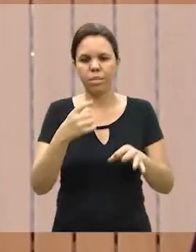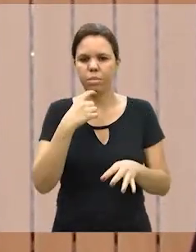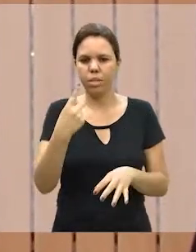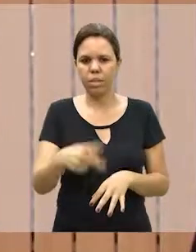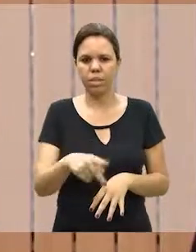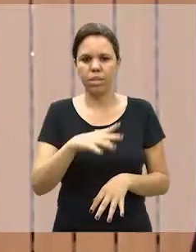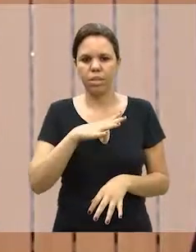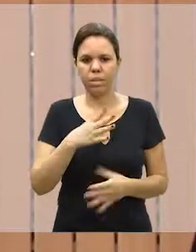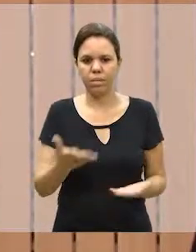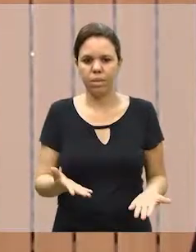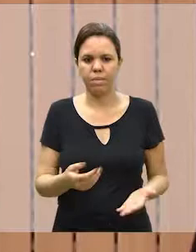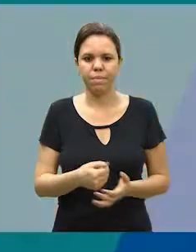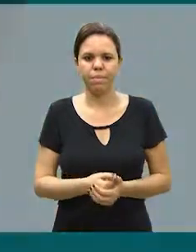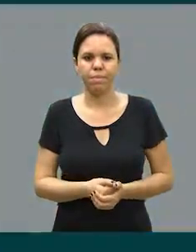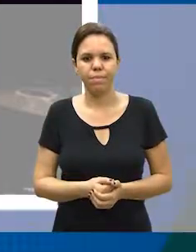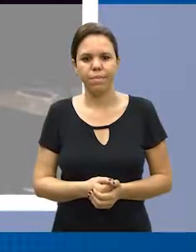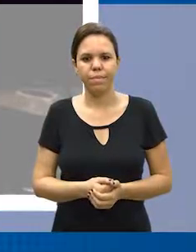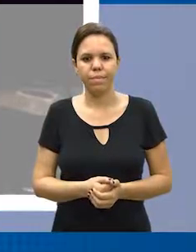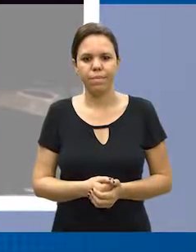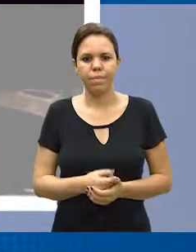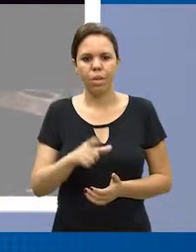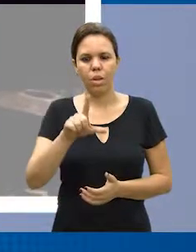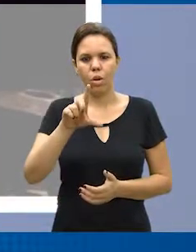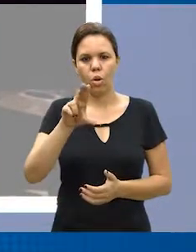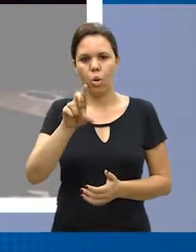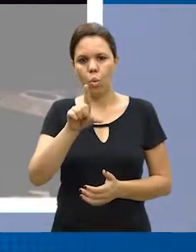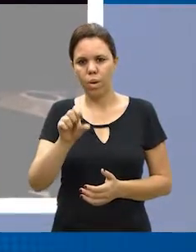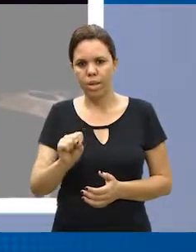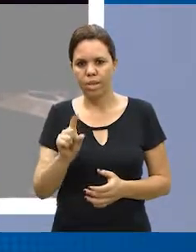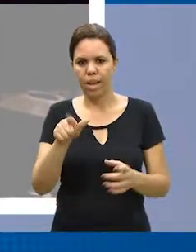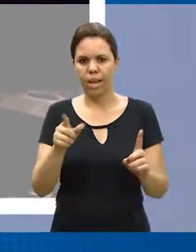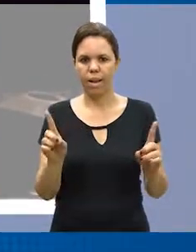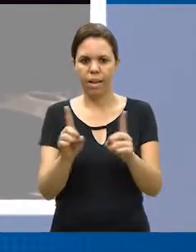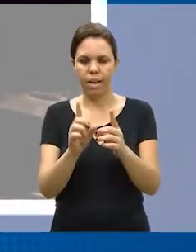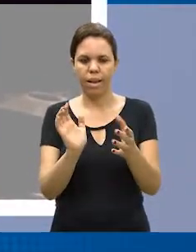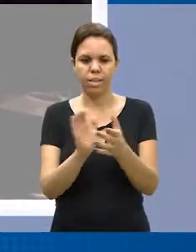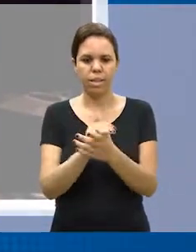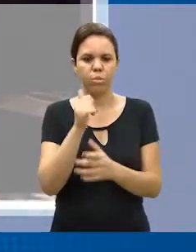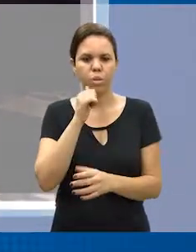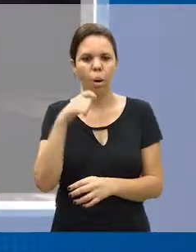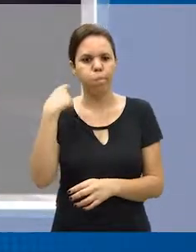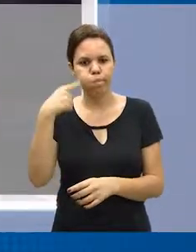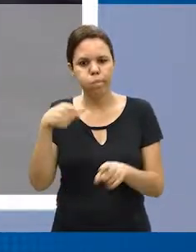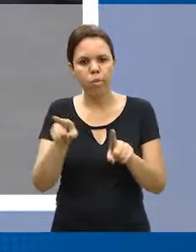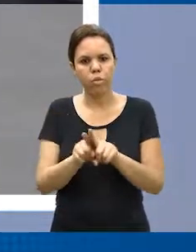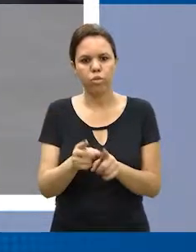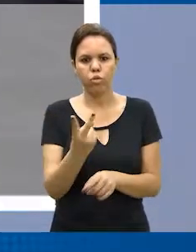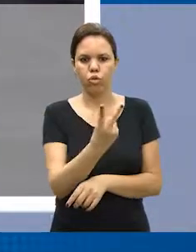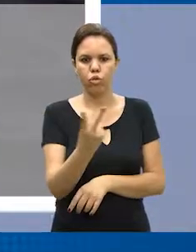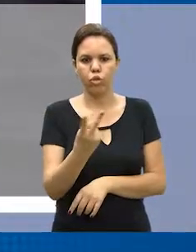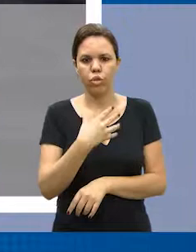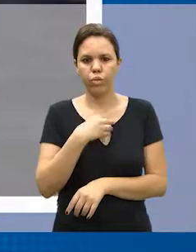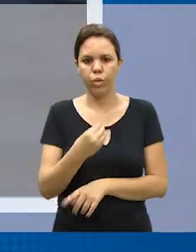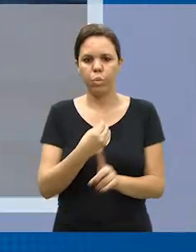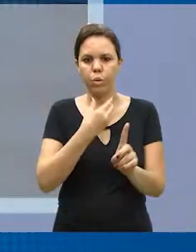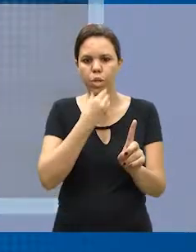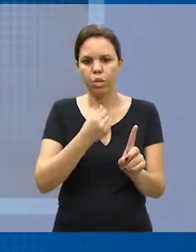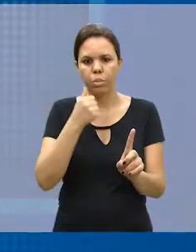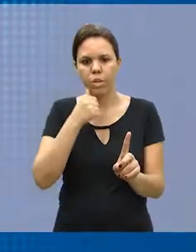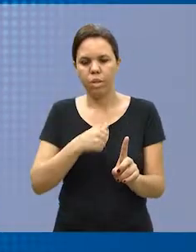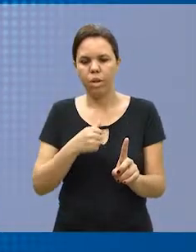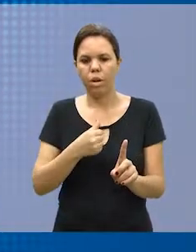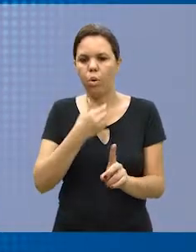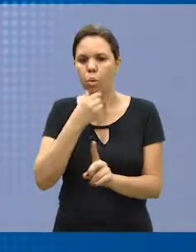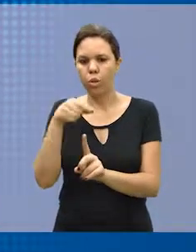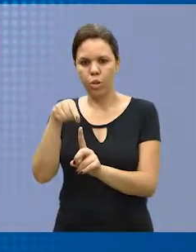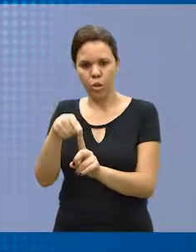minha cidade, da cidade de Campinas. Luiz Cirilo é casado com uma advogada e tem um casal de filhos. O rapaz